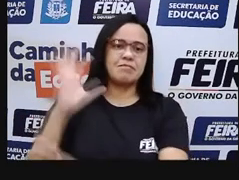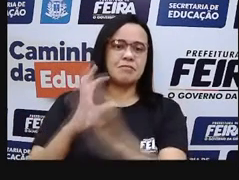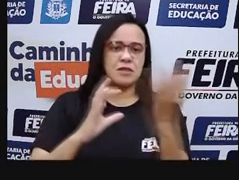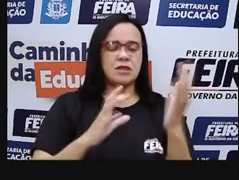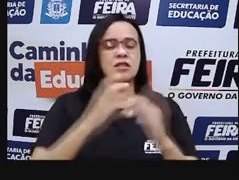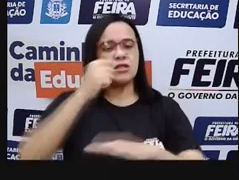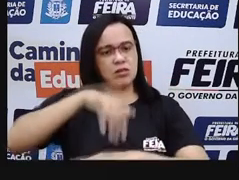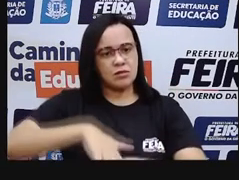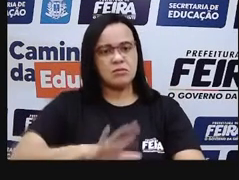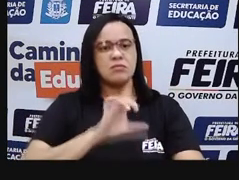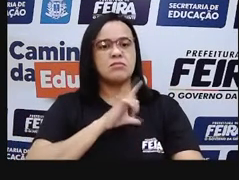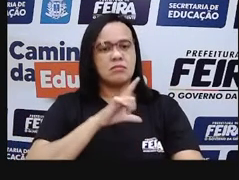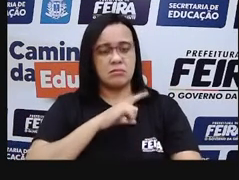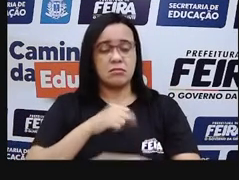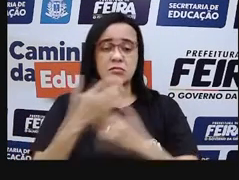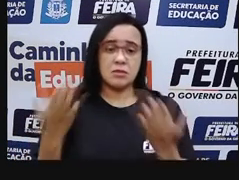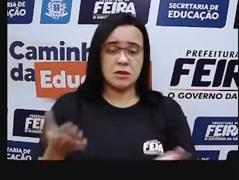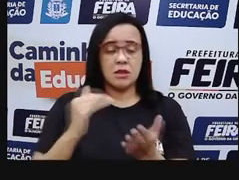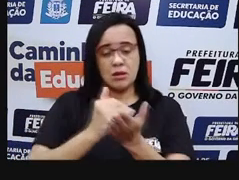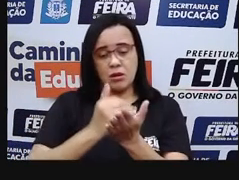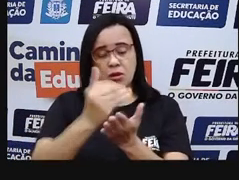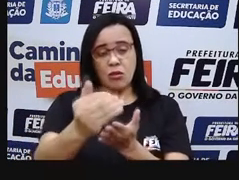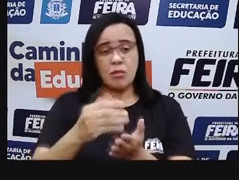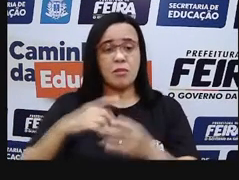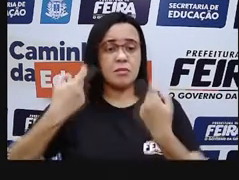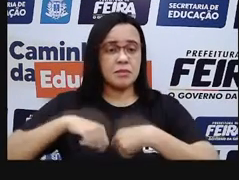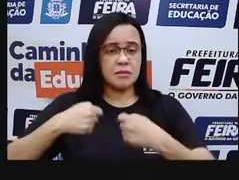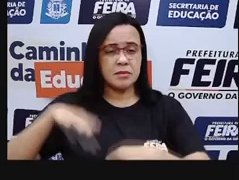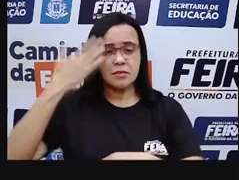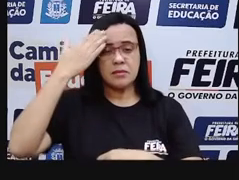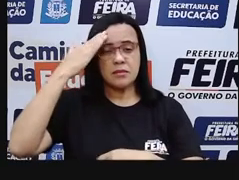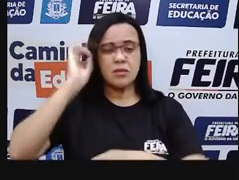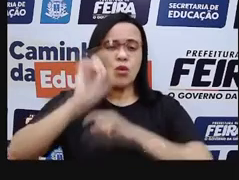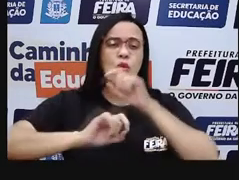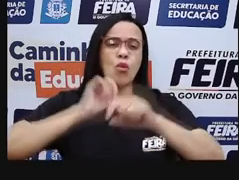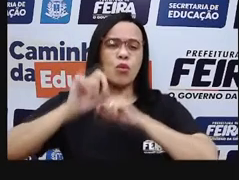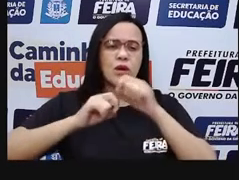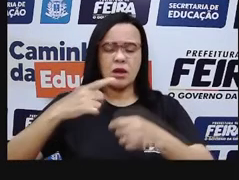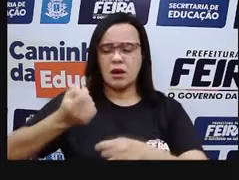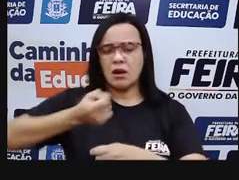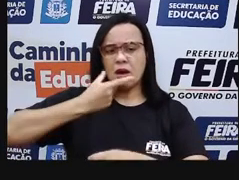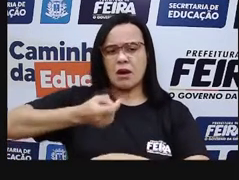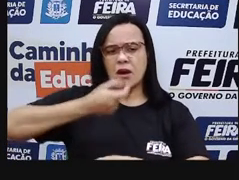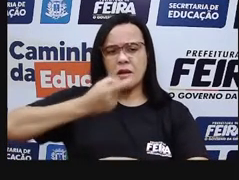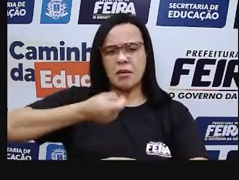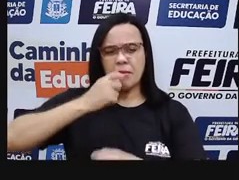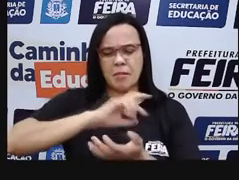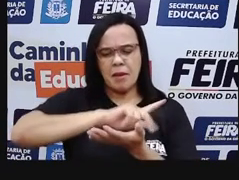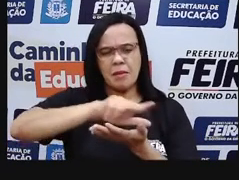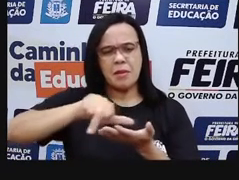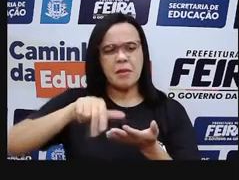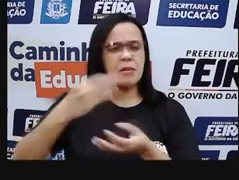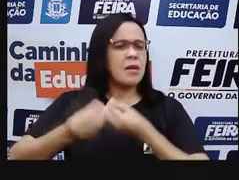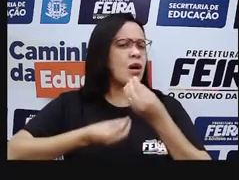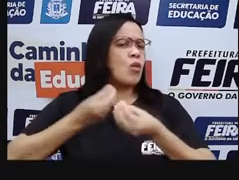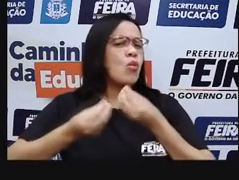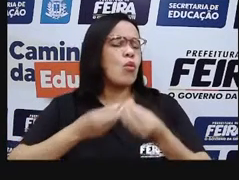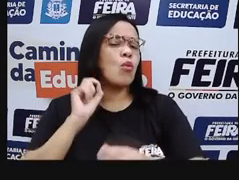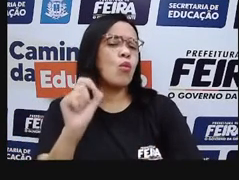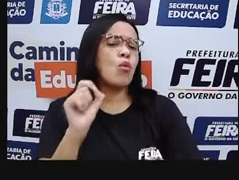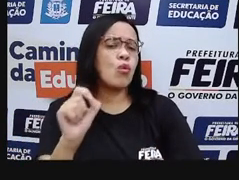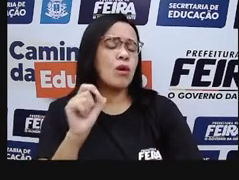bom então pra gente começar a gente tem que entender um pouco sobre medicamento que é um medicamento é uma substância